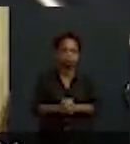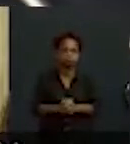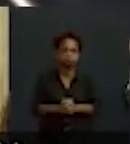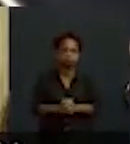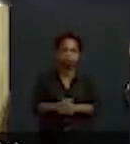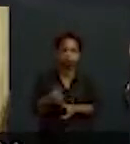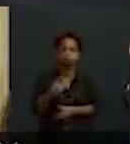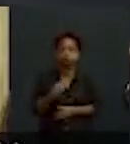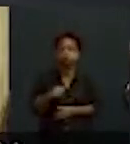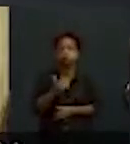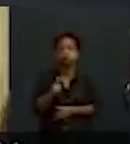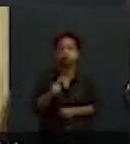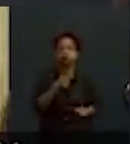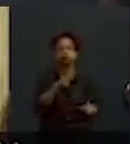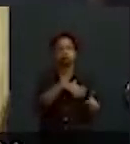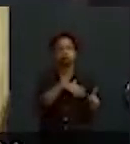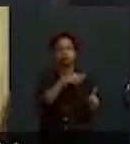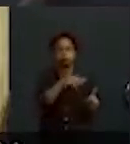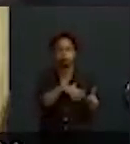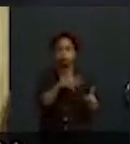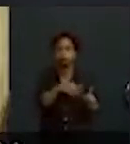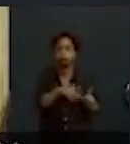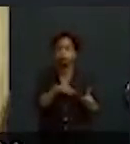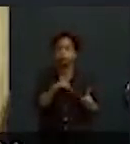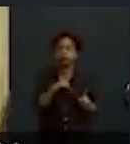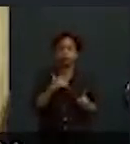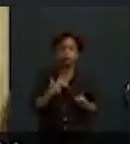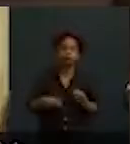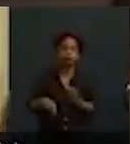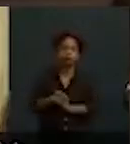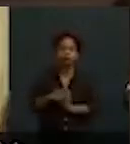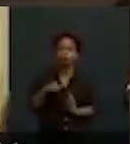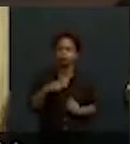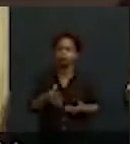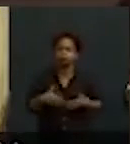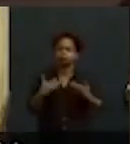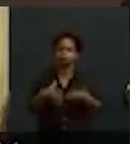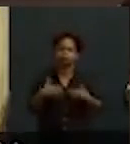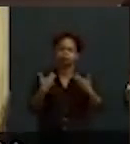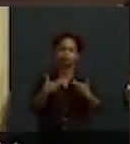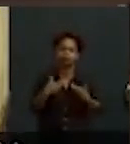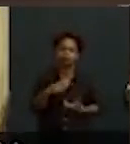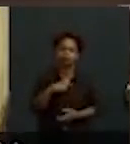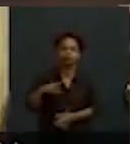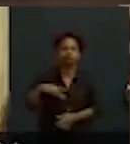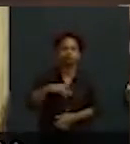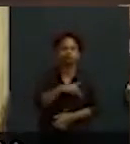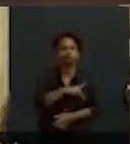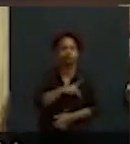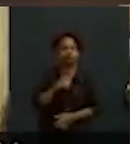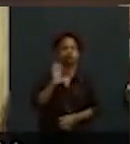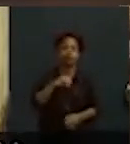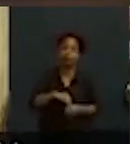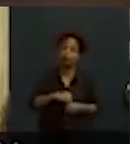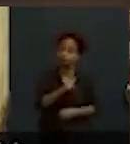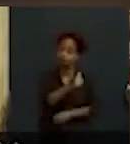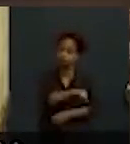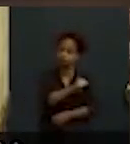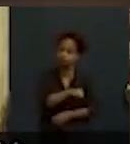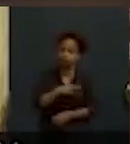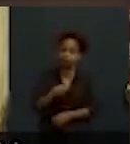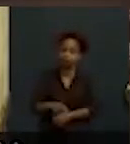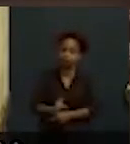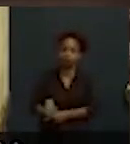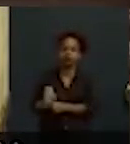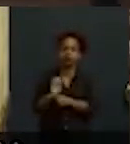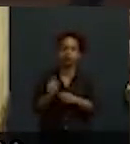Nosso próximo homenageado é um dos membros mais cativantes do Ministério Público do Estado do Rio de Janeiro.